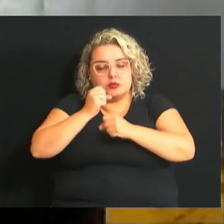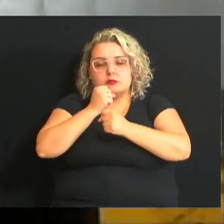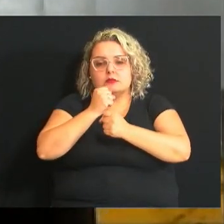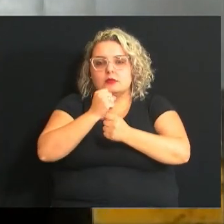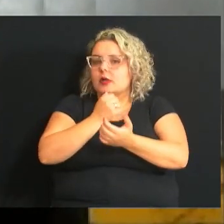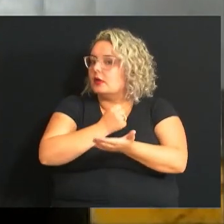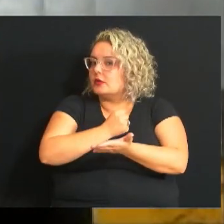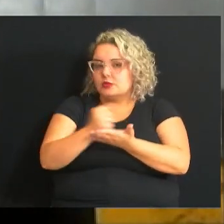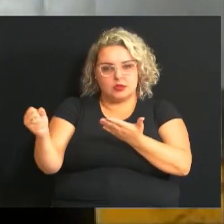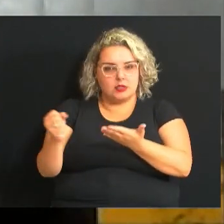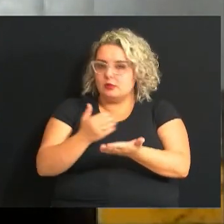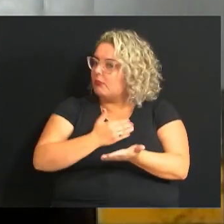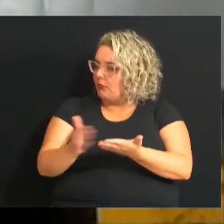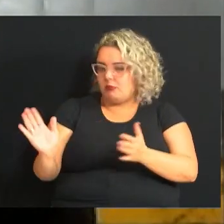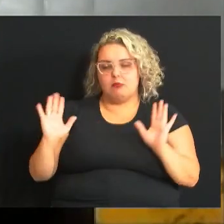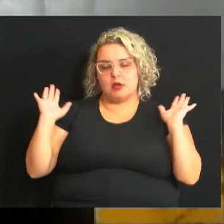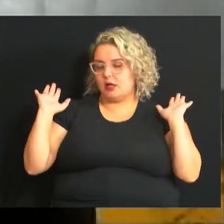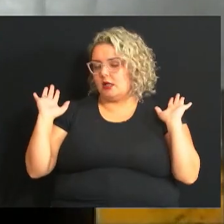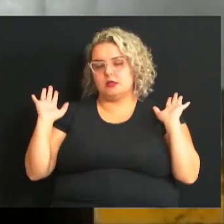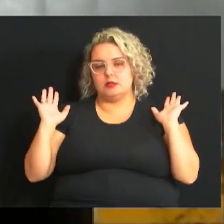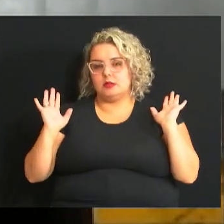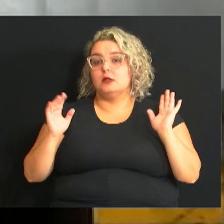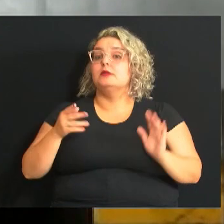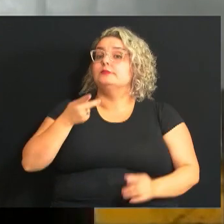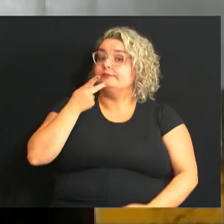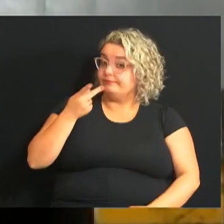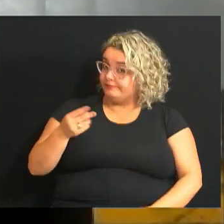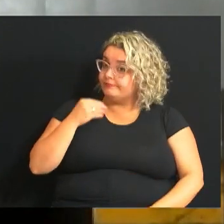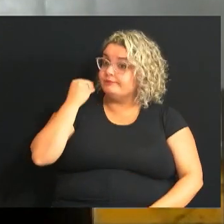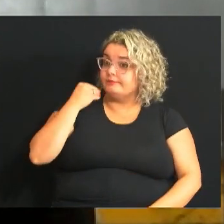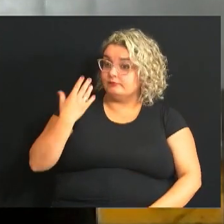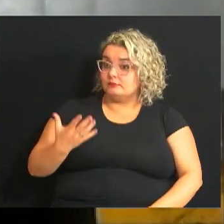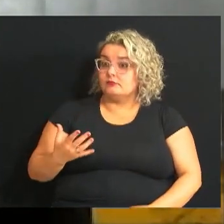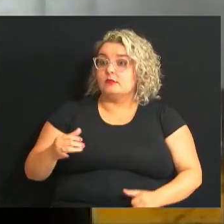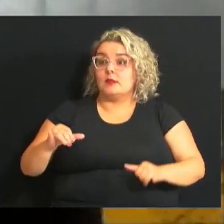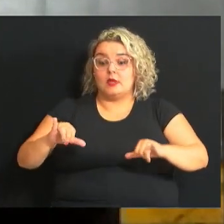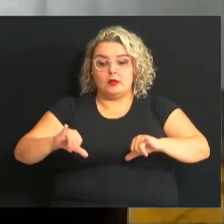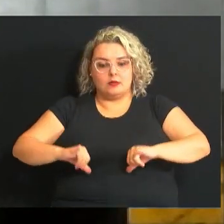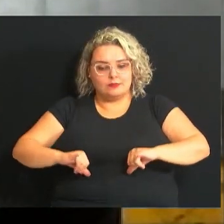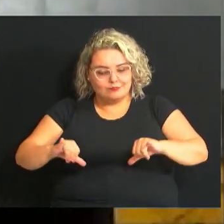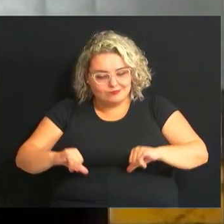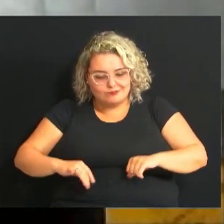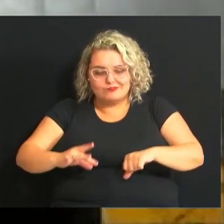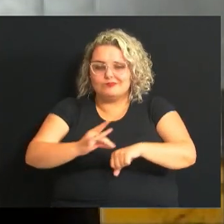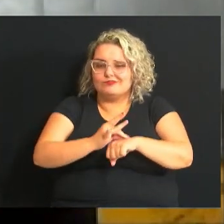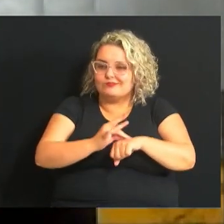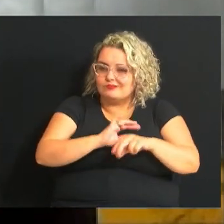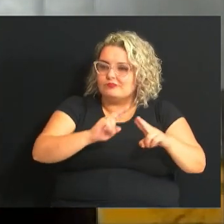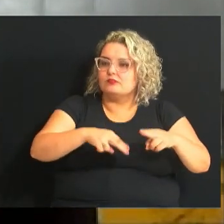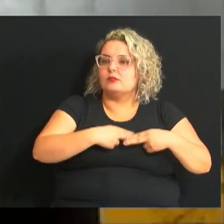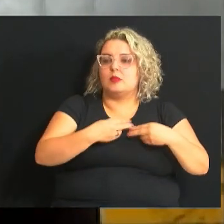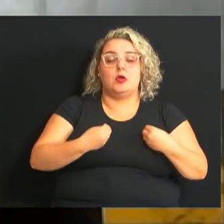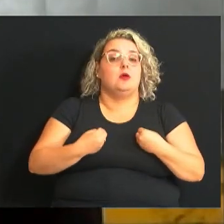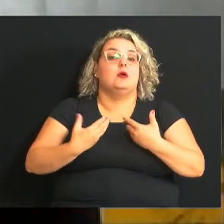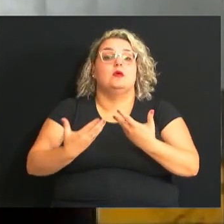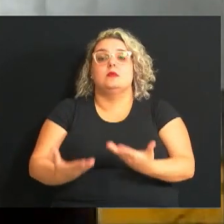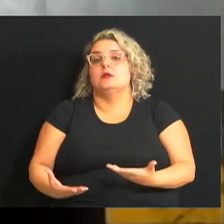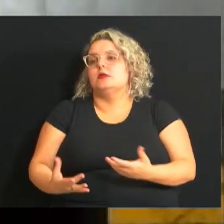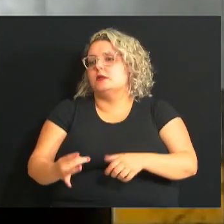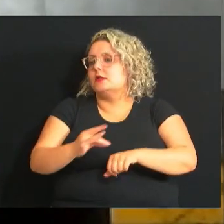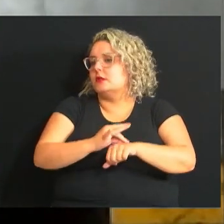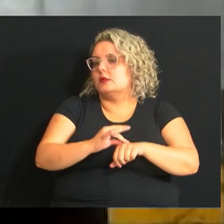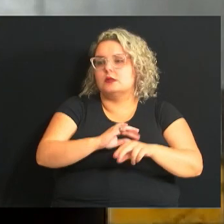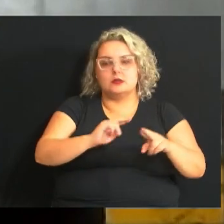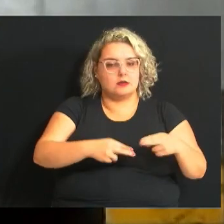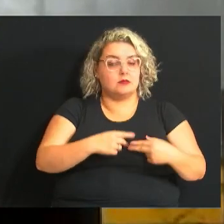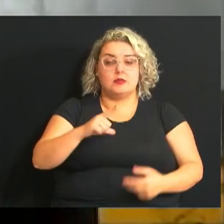falo por experiência própria, assim, eu estou vivendo ainda essa dor de um luto e eu me entregaria para essa dor, que eu tenho